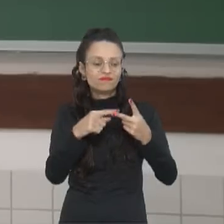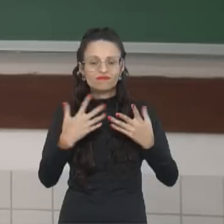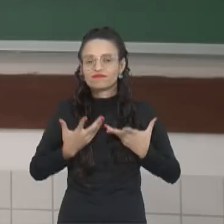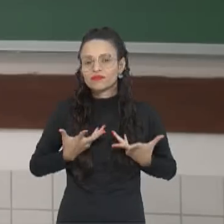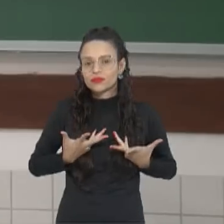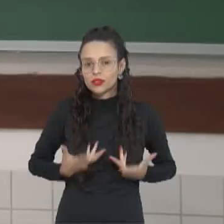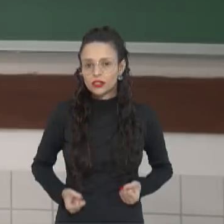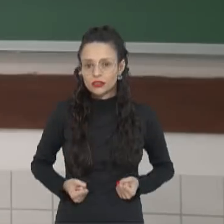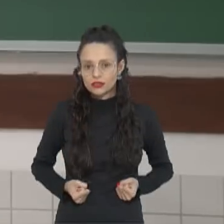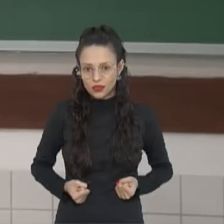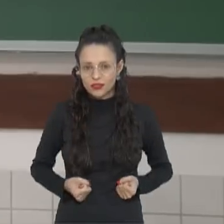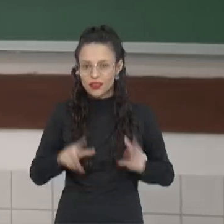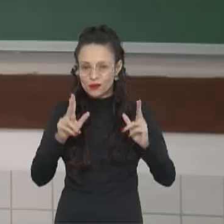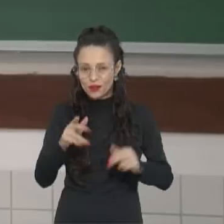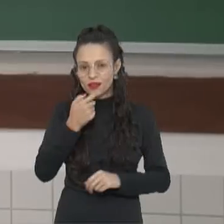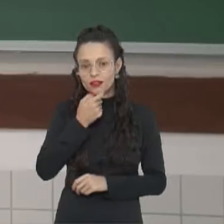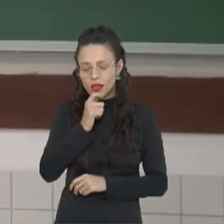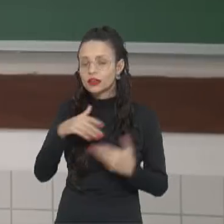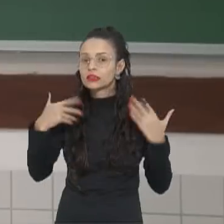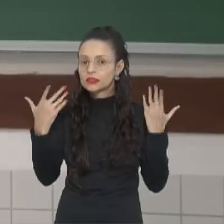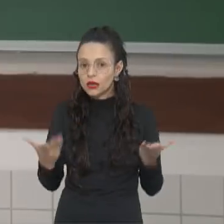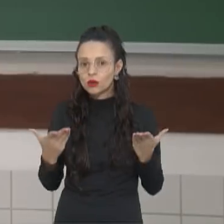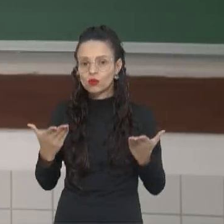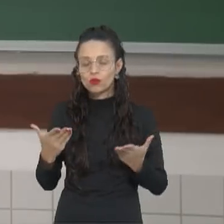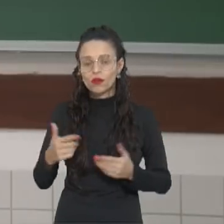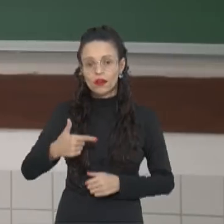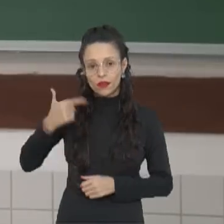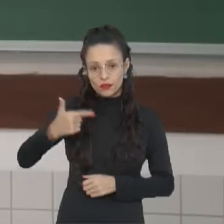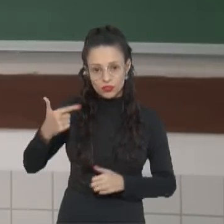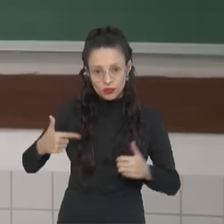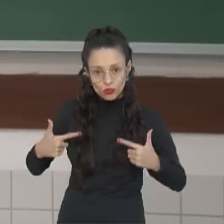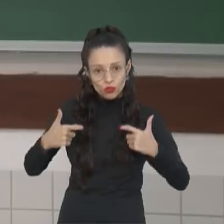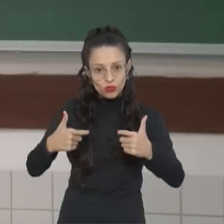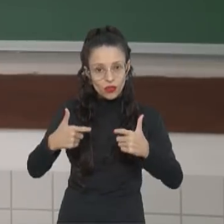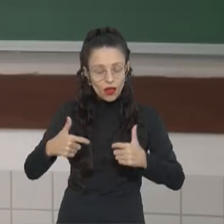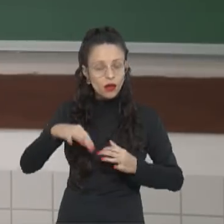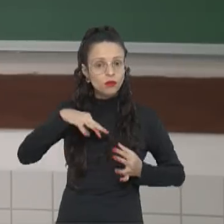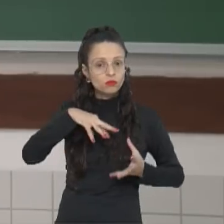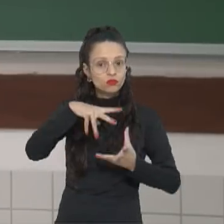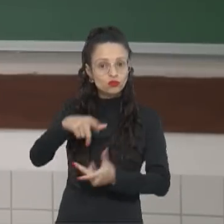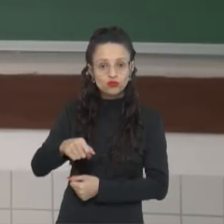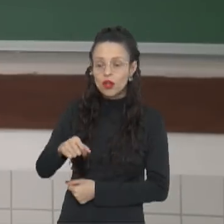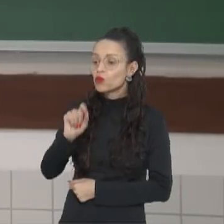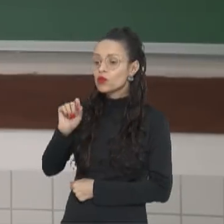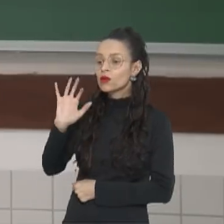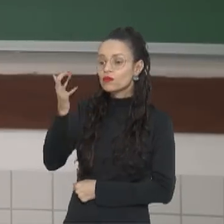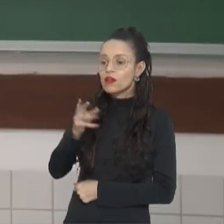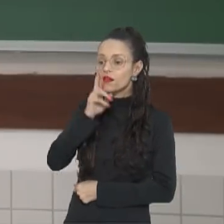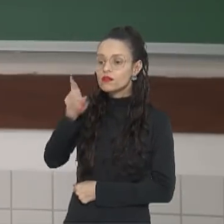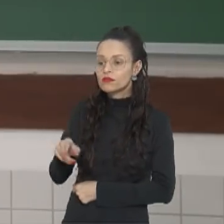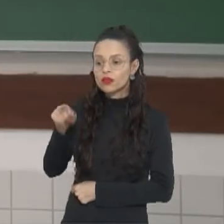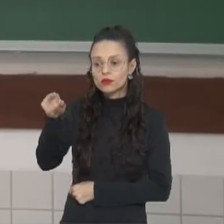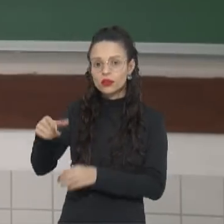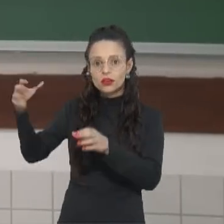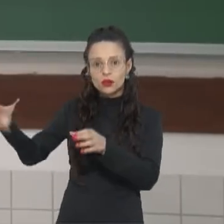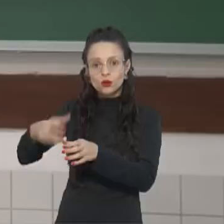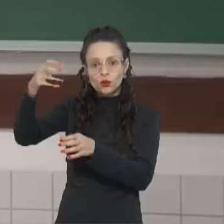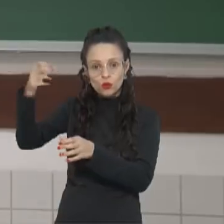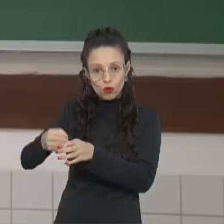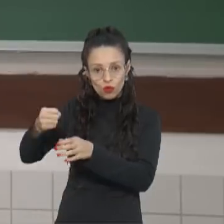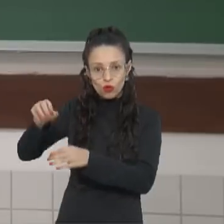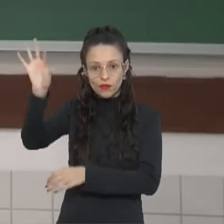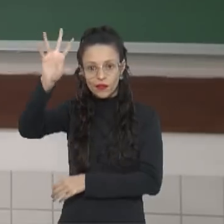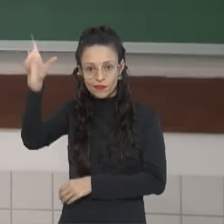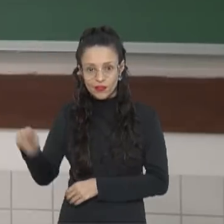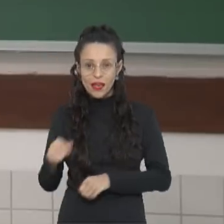desgastadas como a Inglaterra. Então é importante, Segunda Guerra Mundial, de resultados para as colônias africanas. As potências